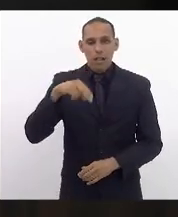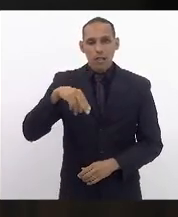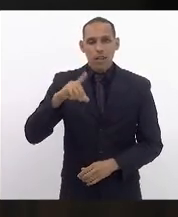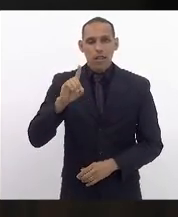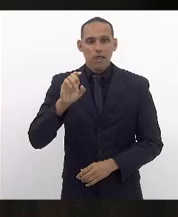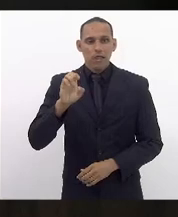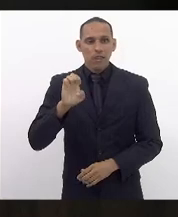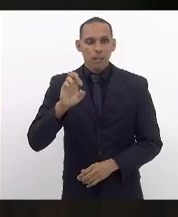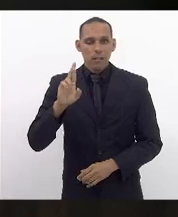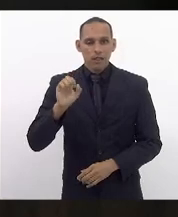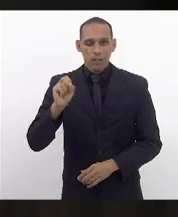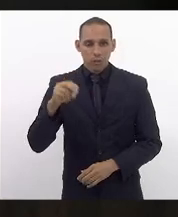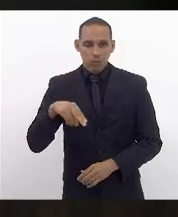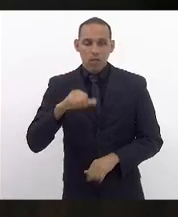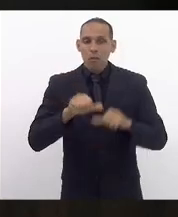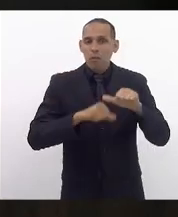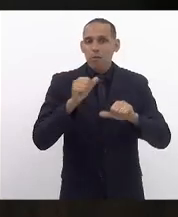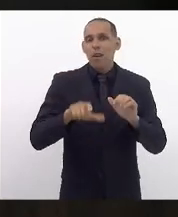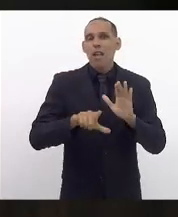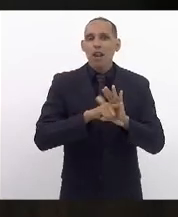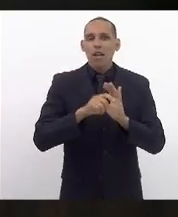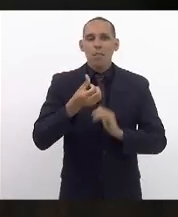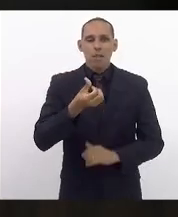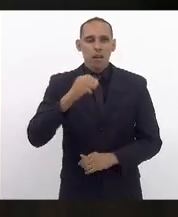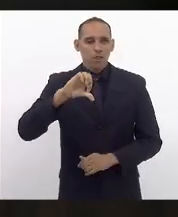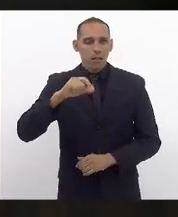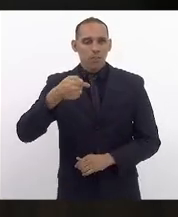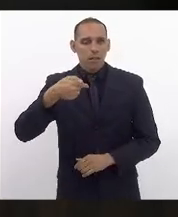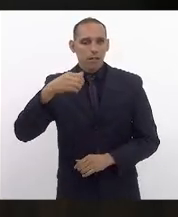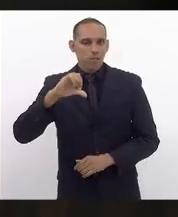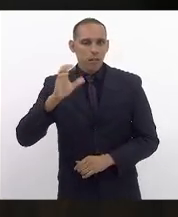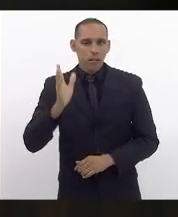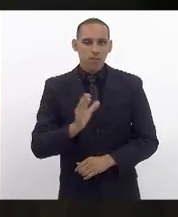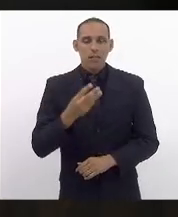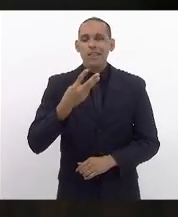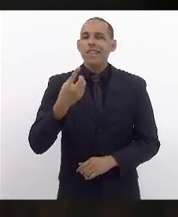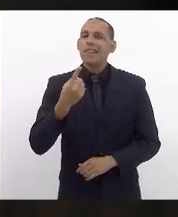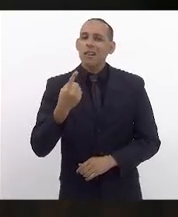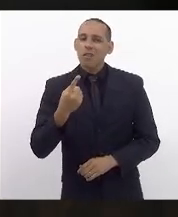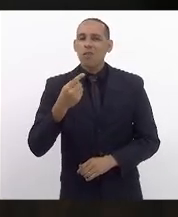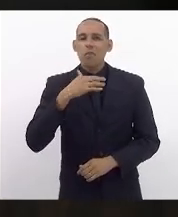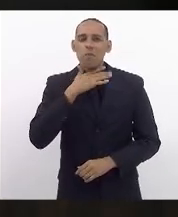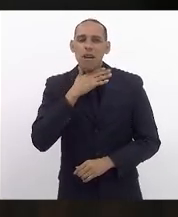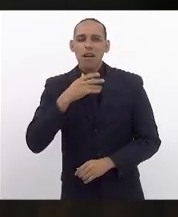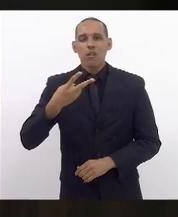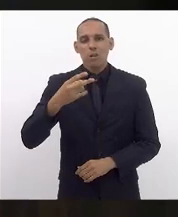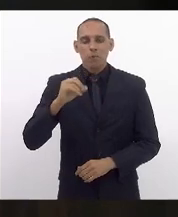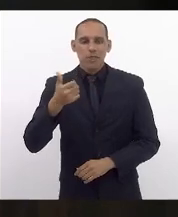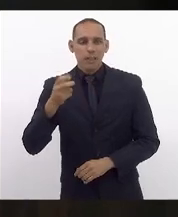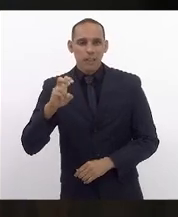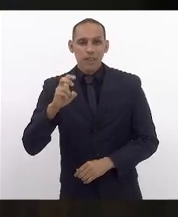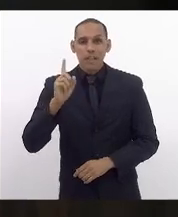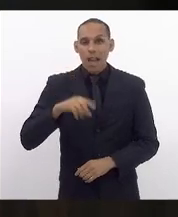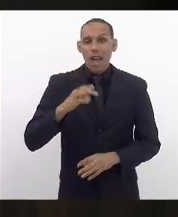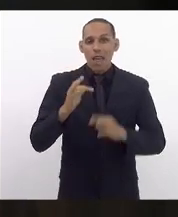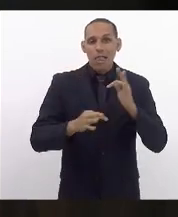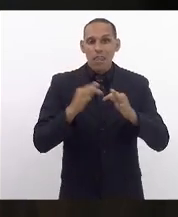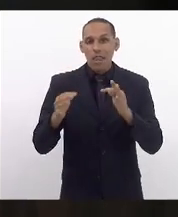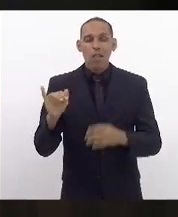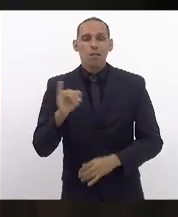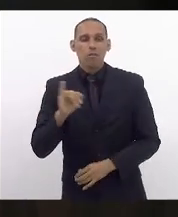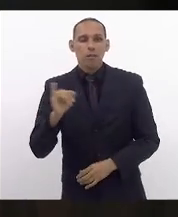altera a lei número 6979, de 31 de março de 2015, que dispõe sobre o tratamento tributário especial de